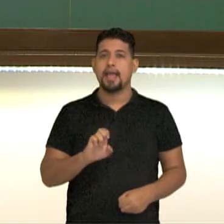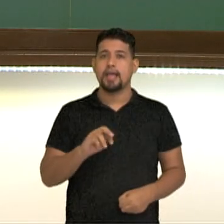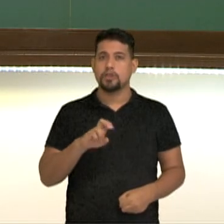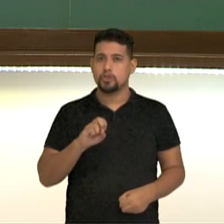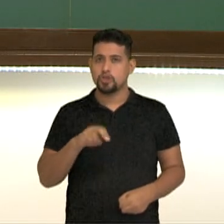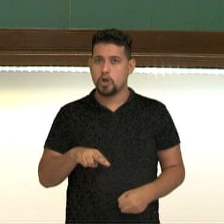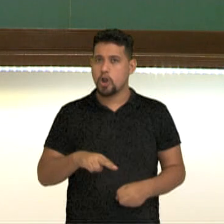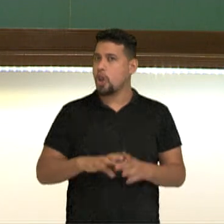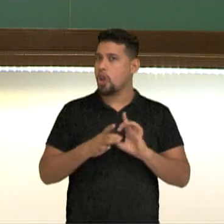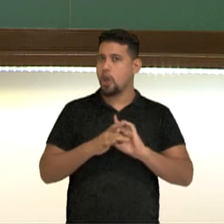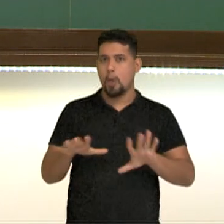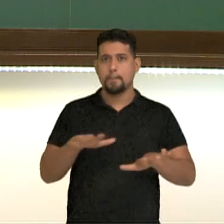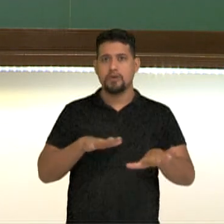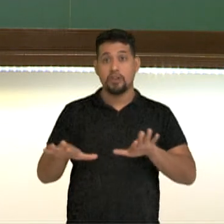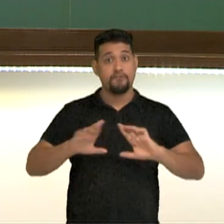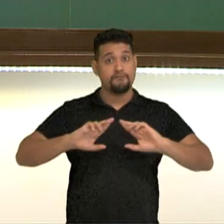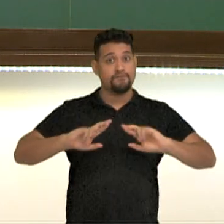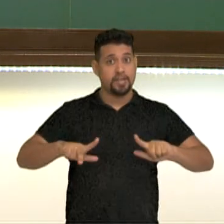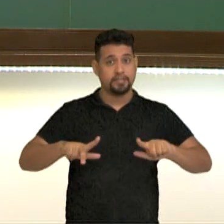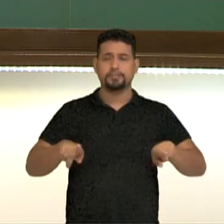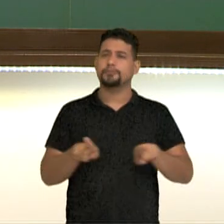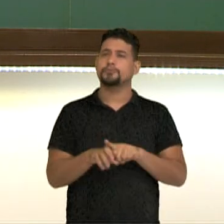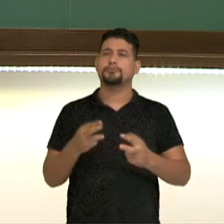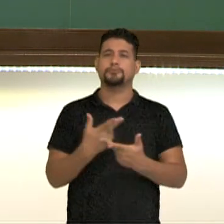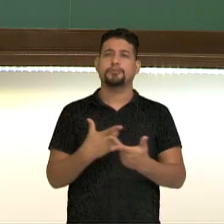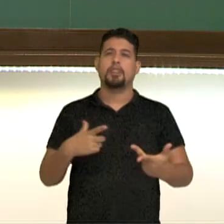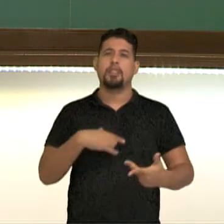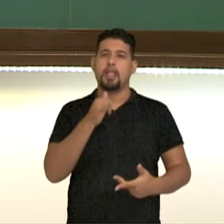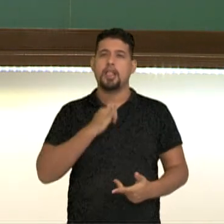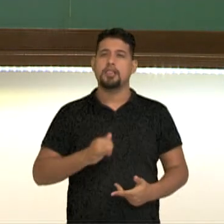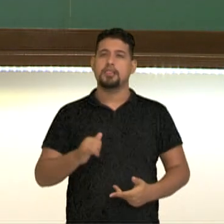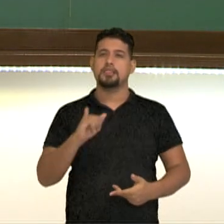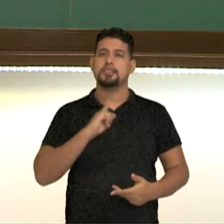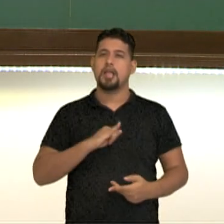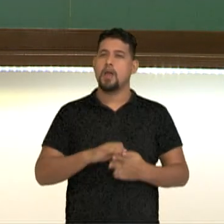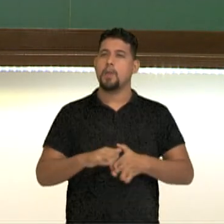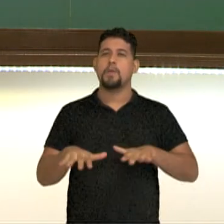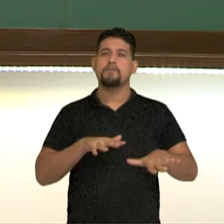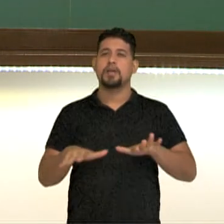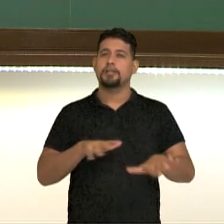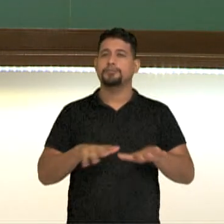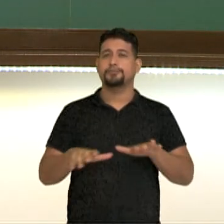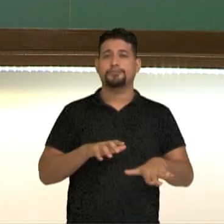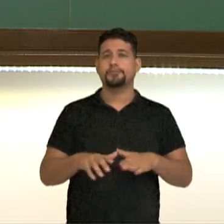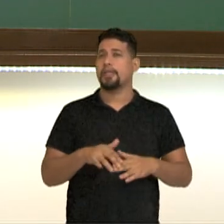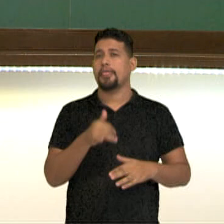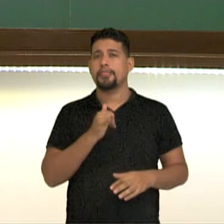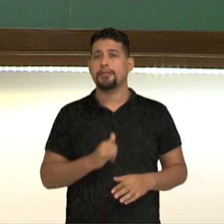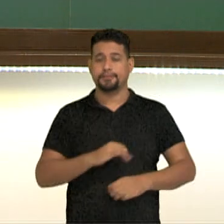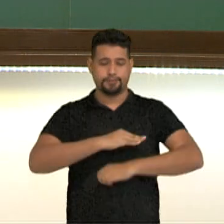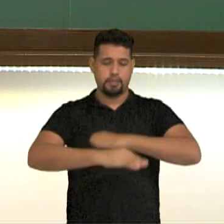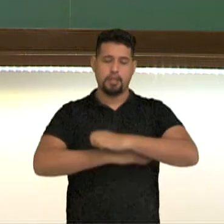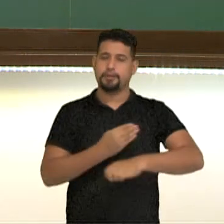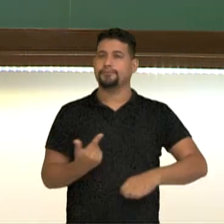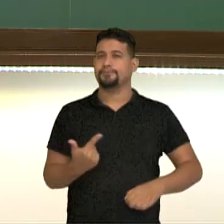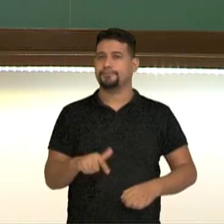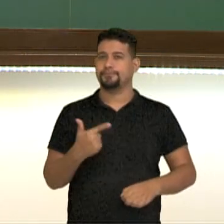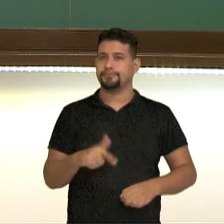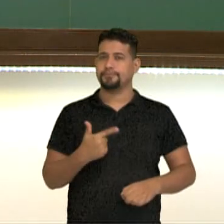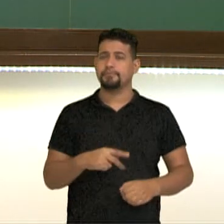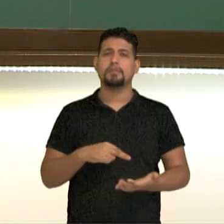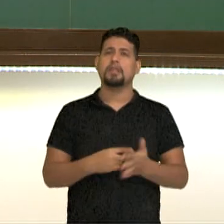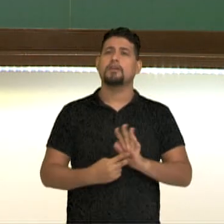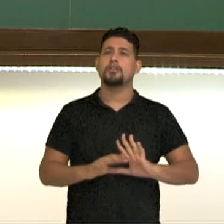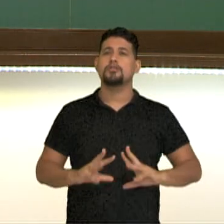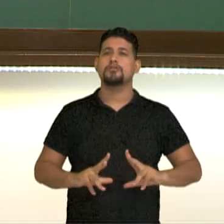movimento. Diferente dos condutores, que possuem elétrons com liberdade de movimento, os isolantes não possuem. Lembre-se, o isolante é